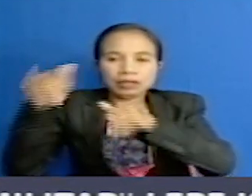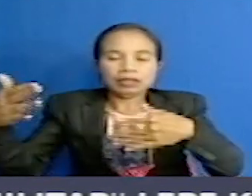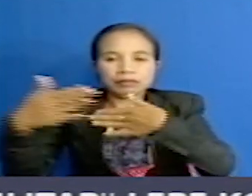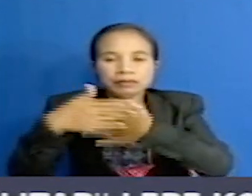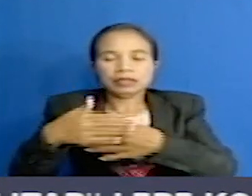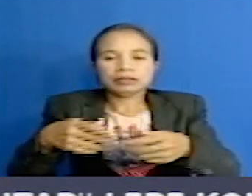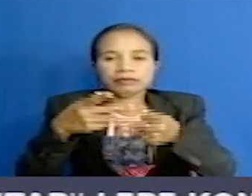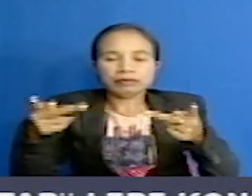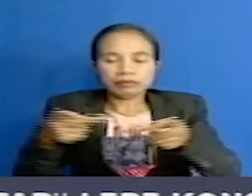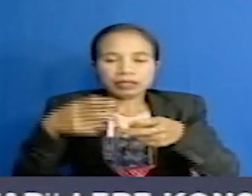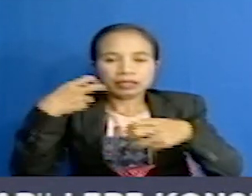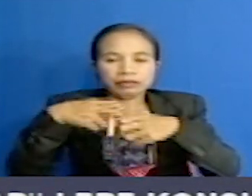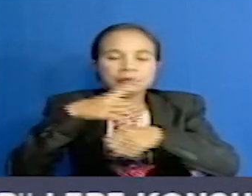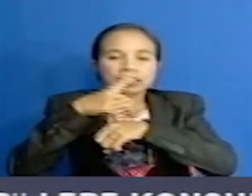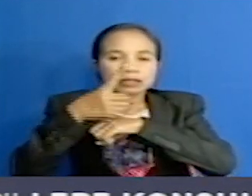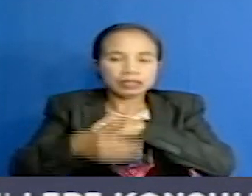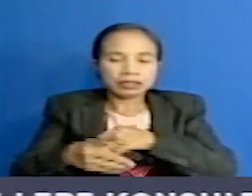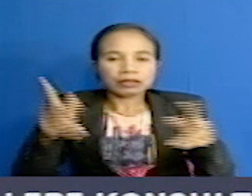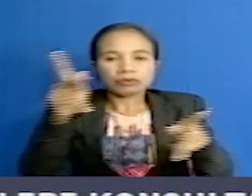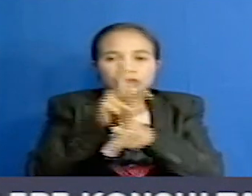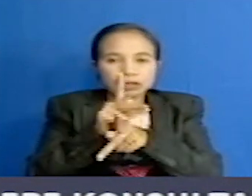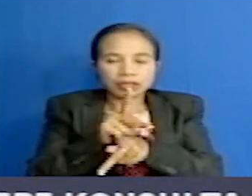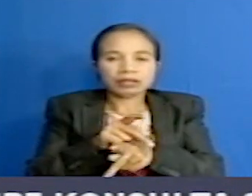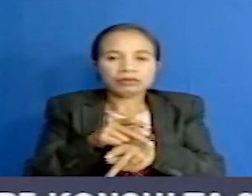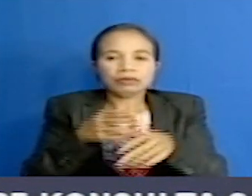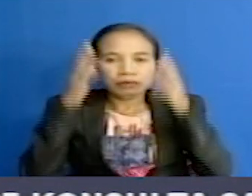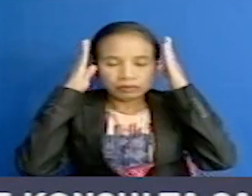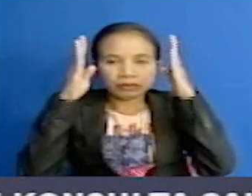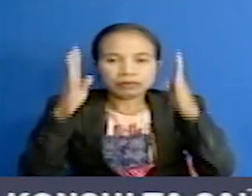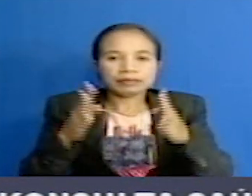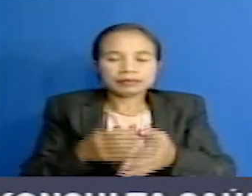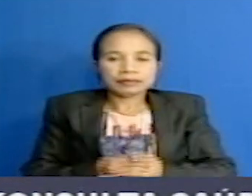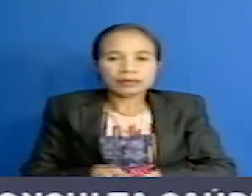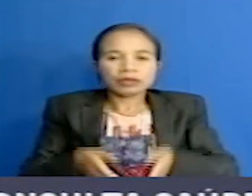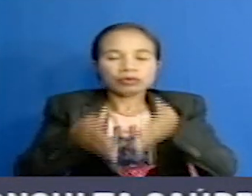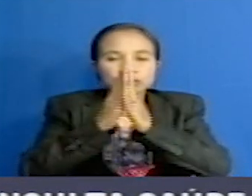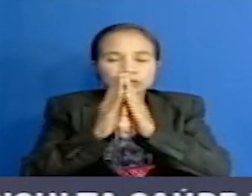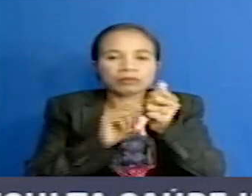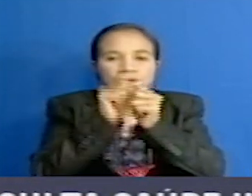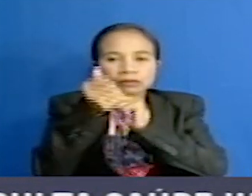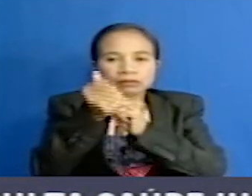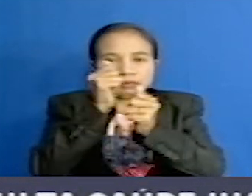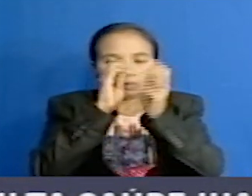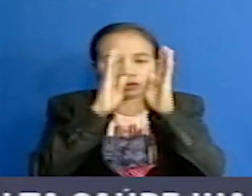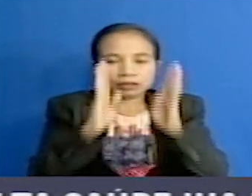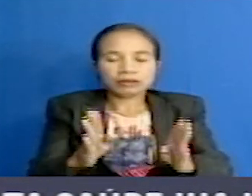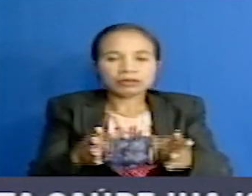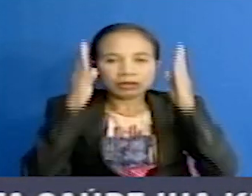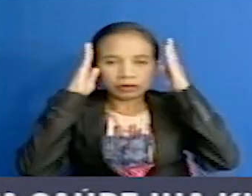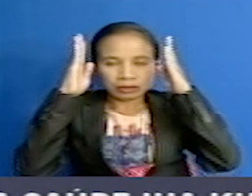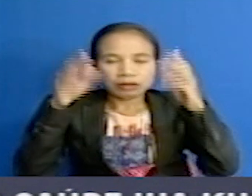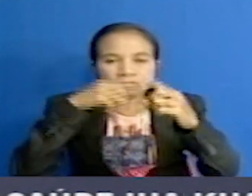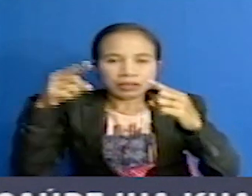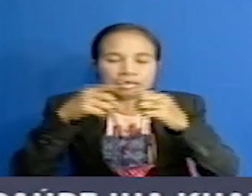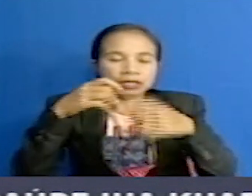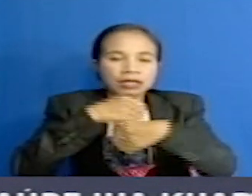are risku pa desastre atu kuidadu no atensyon. Husu mos ba peskador sira atu atensyon wa inhira